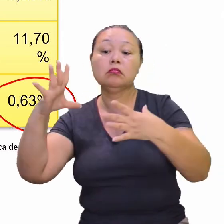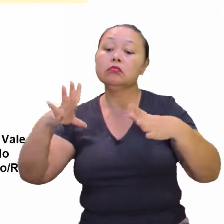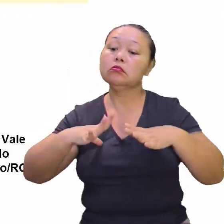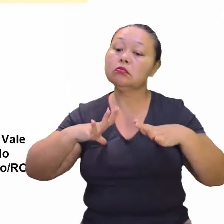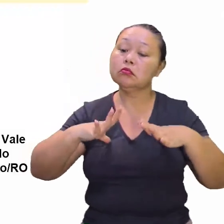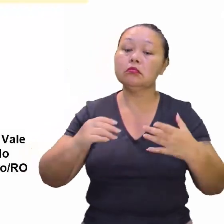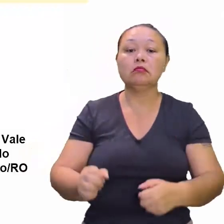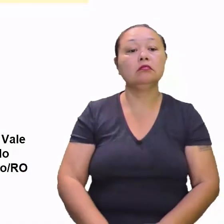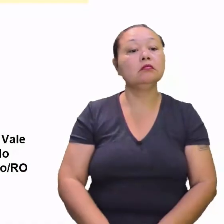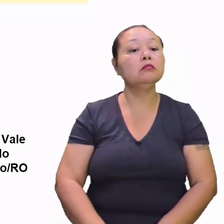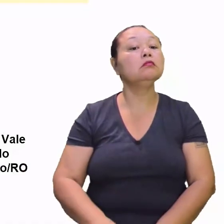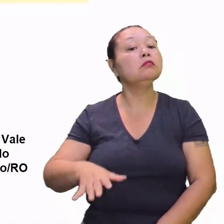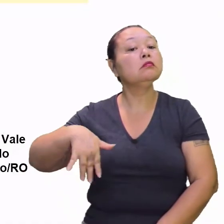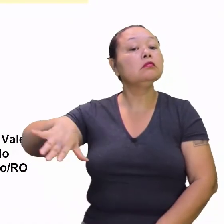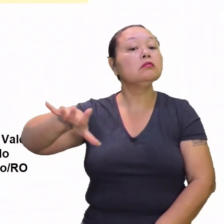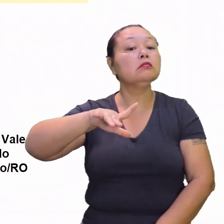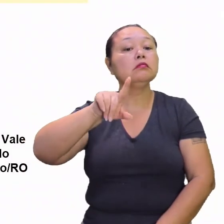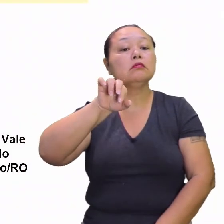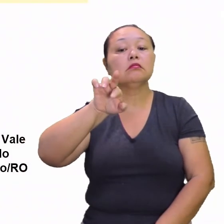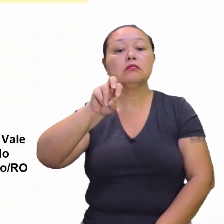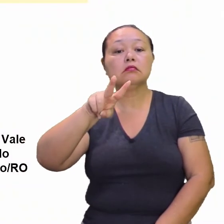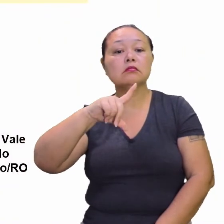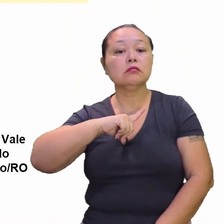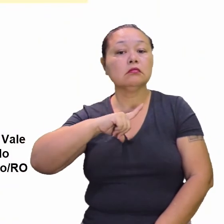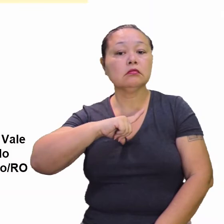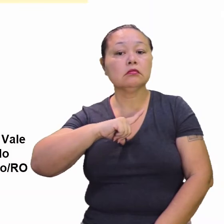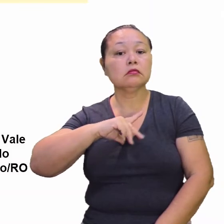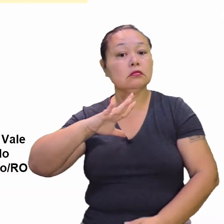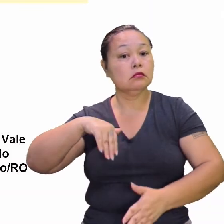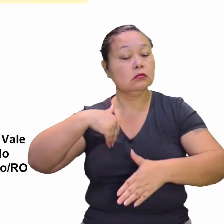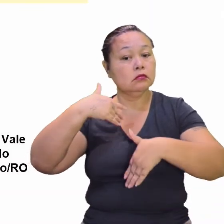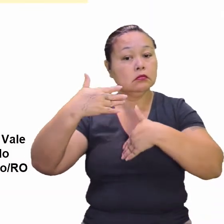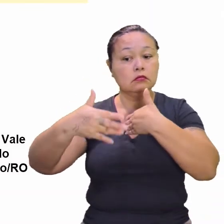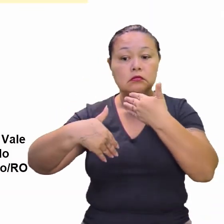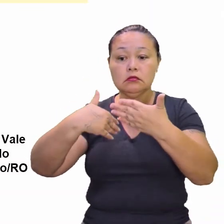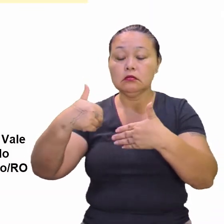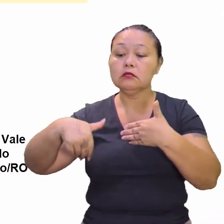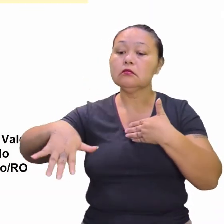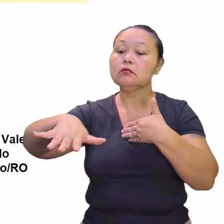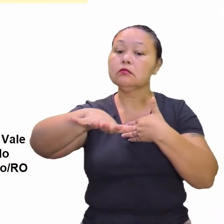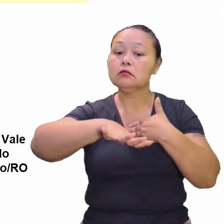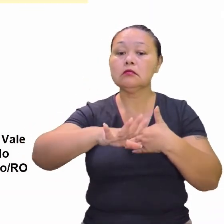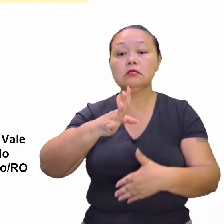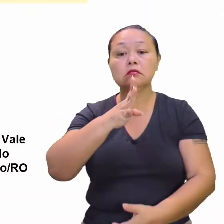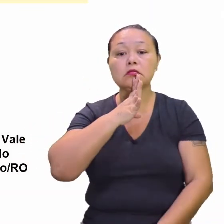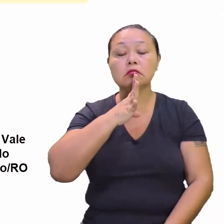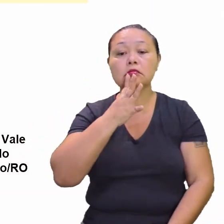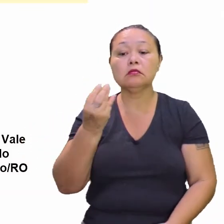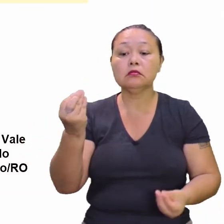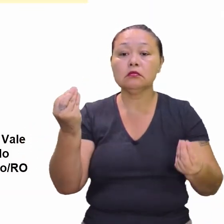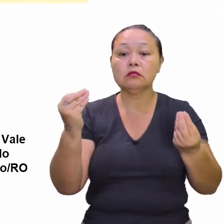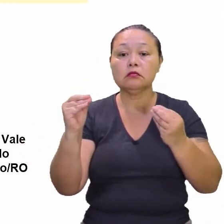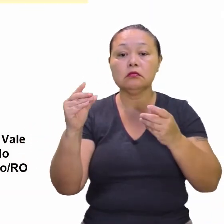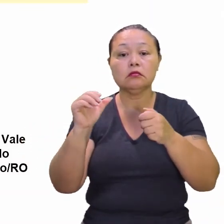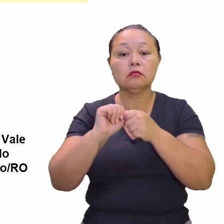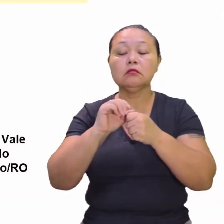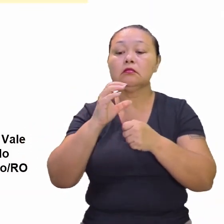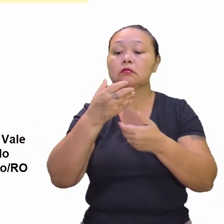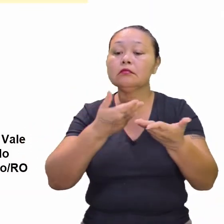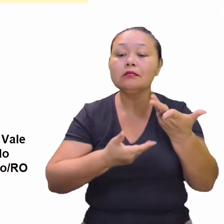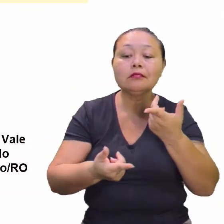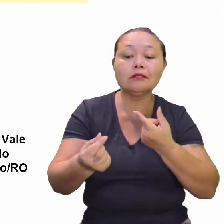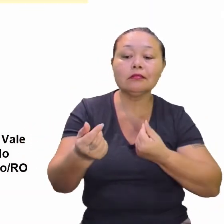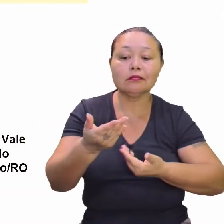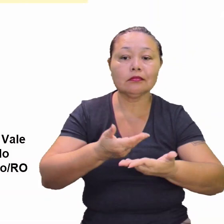cidade. O setor de serviço, a gente tem aí, ele é esse setor que você já conhece, formado pelo